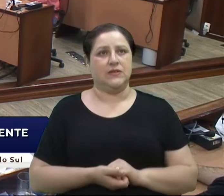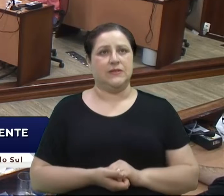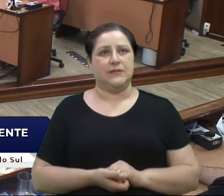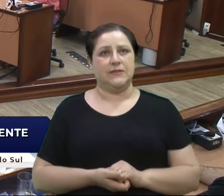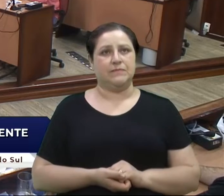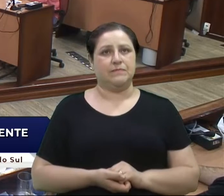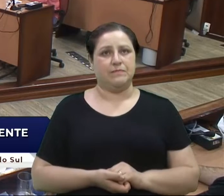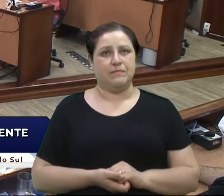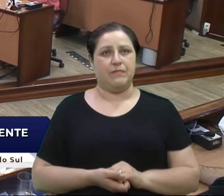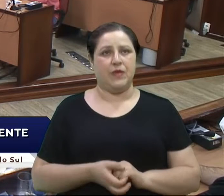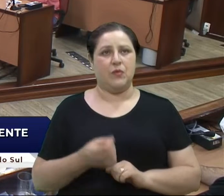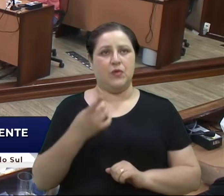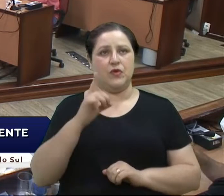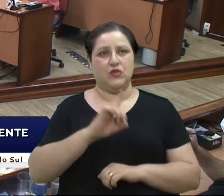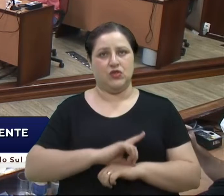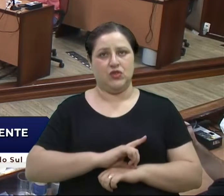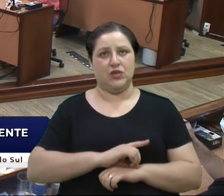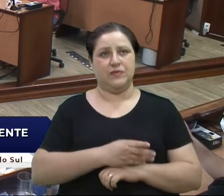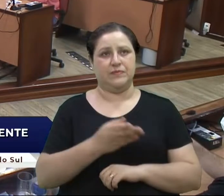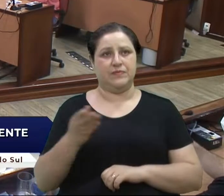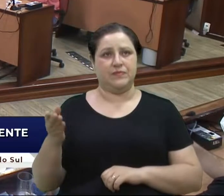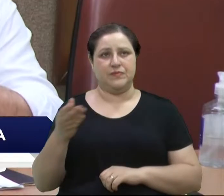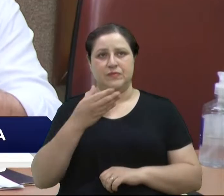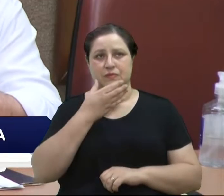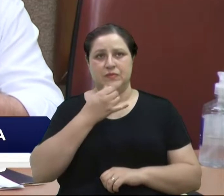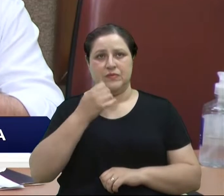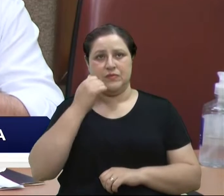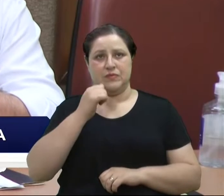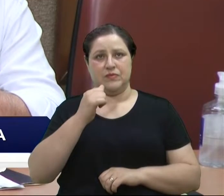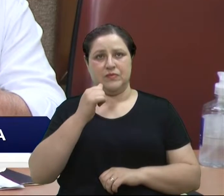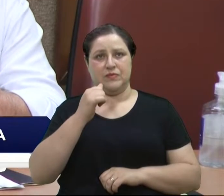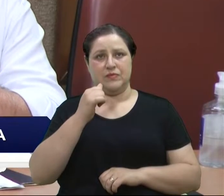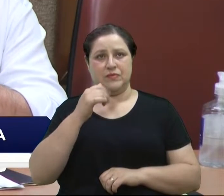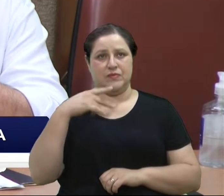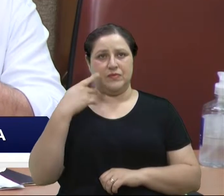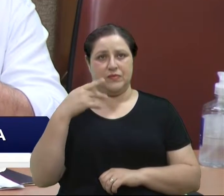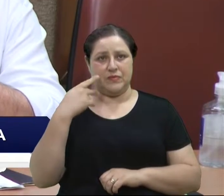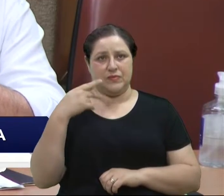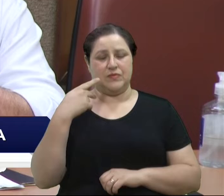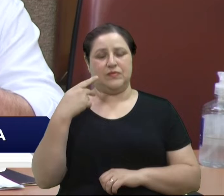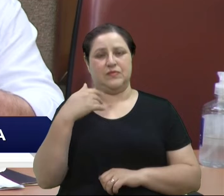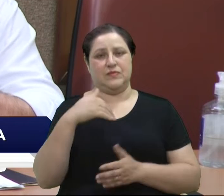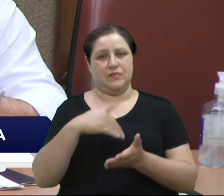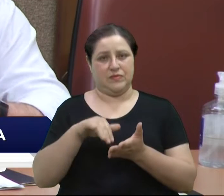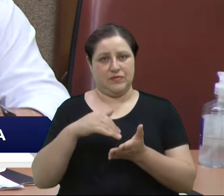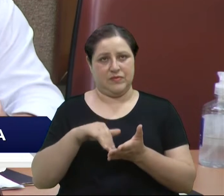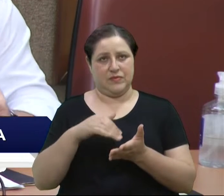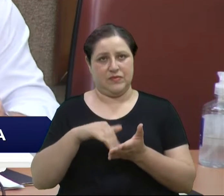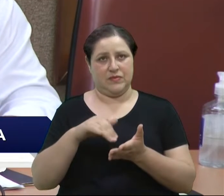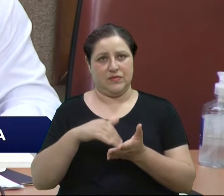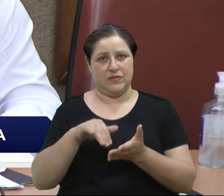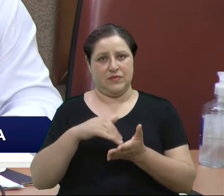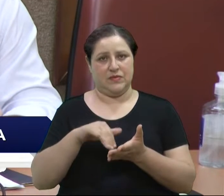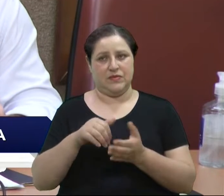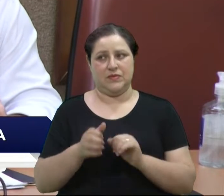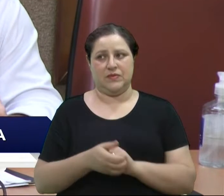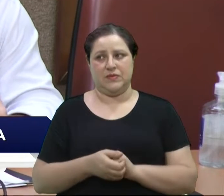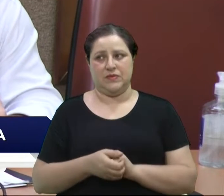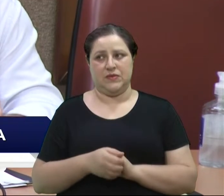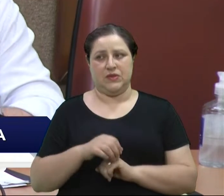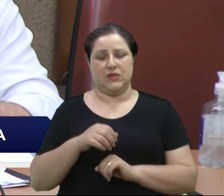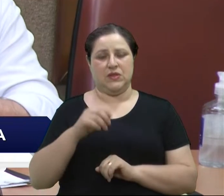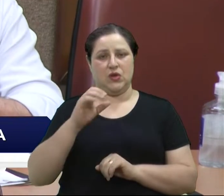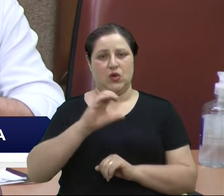Bom dia, vereador Rafael. Bom dia, senhores vereadores. Bom dia, secretária. Bom dia, coordenadora da Quinta. Eu acho que